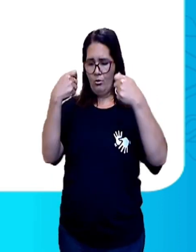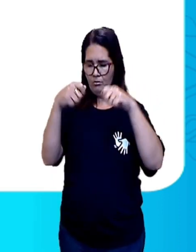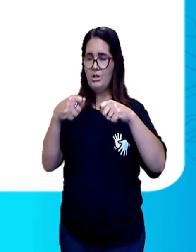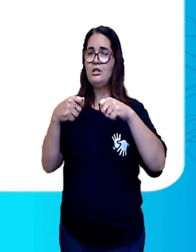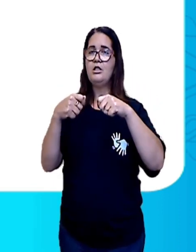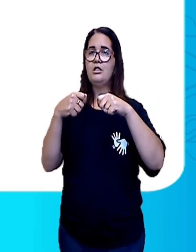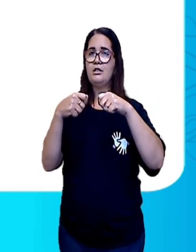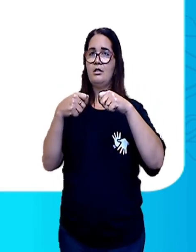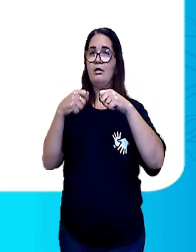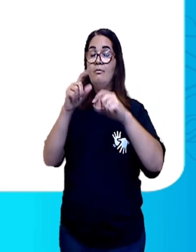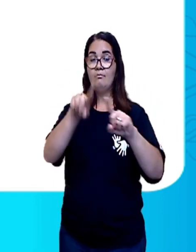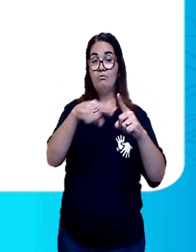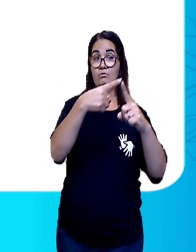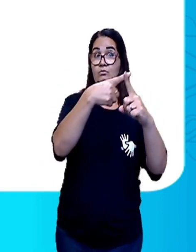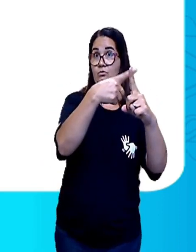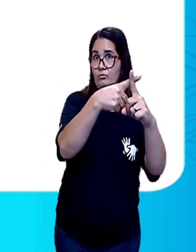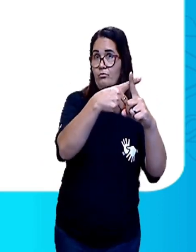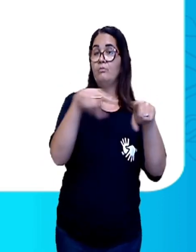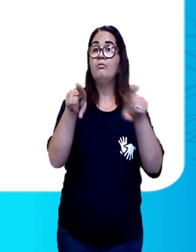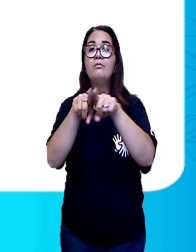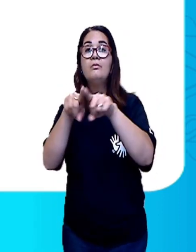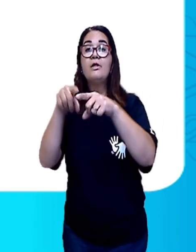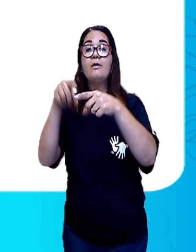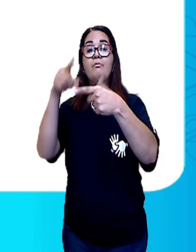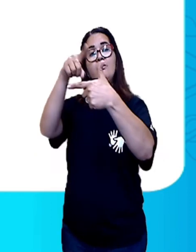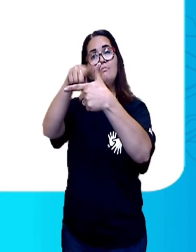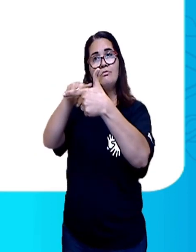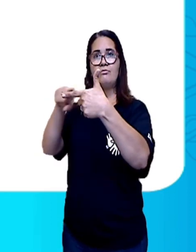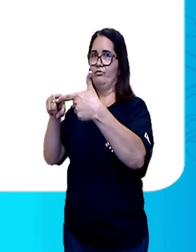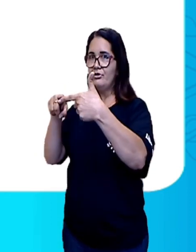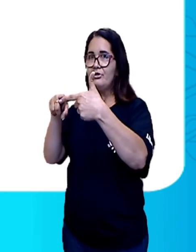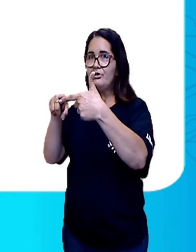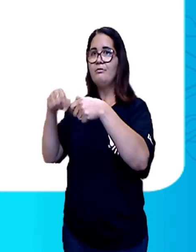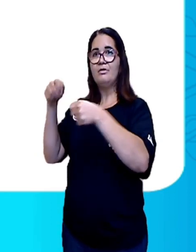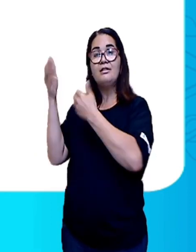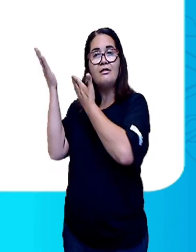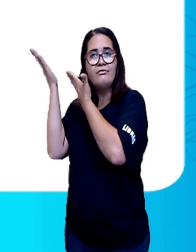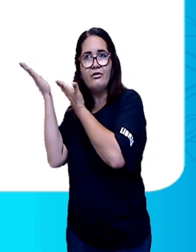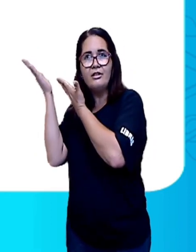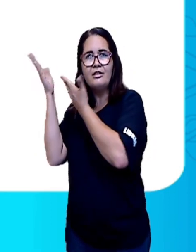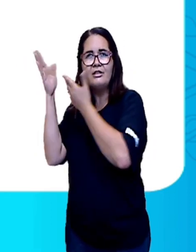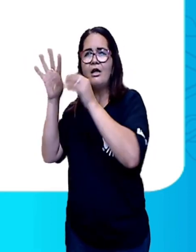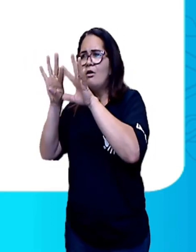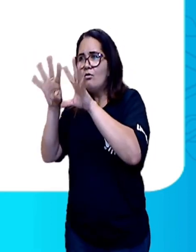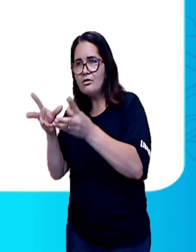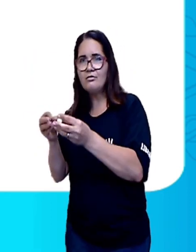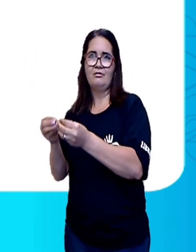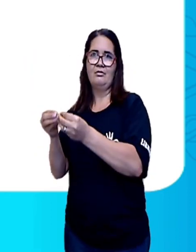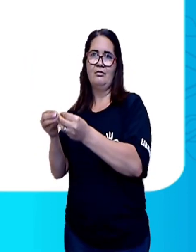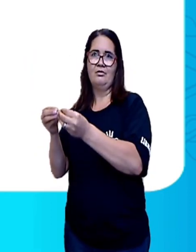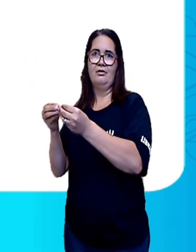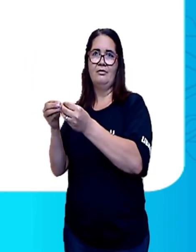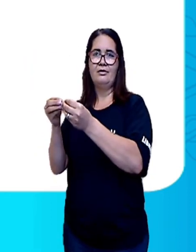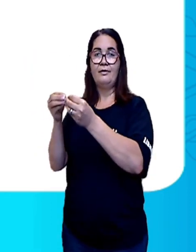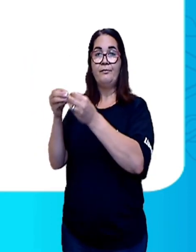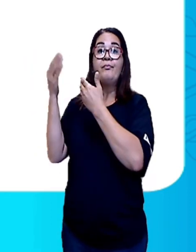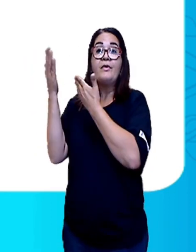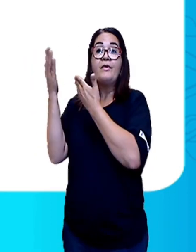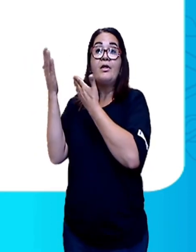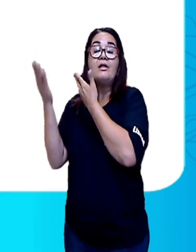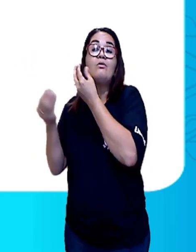vezes 6, 30. 30 menos 30, 0. Nós vamos ter o outro zero.